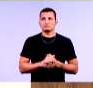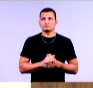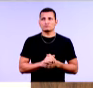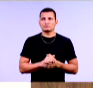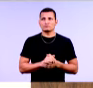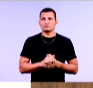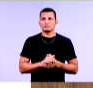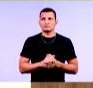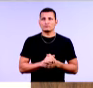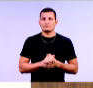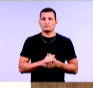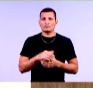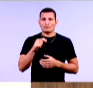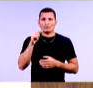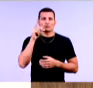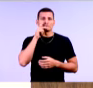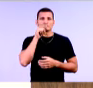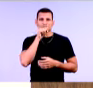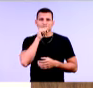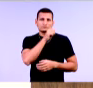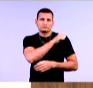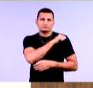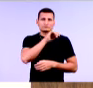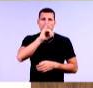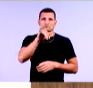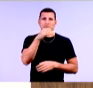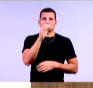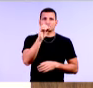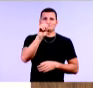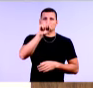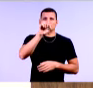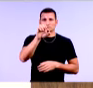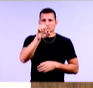Agora, daqui de Porto Velho, o aluno José